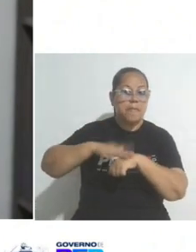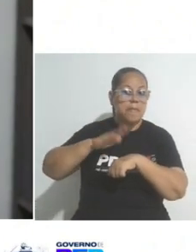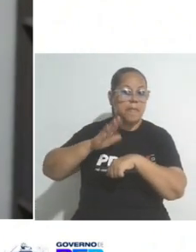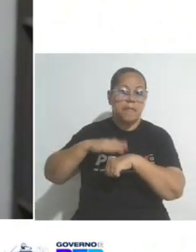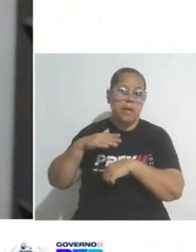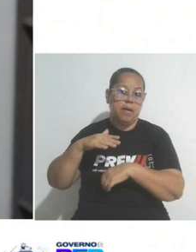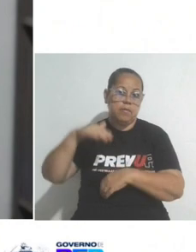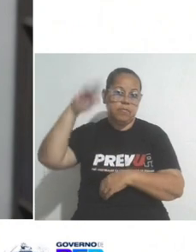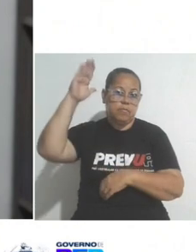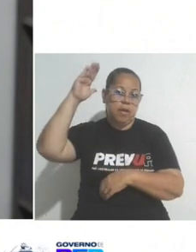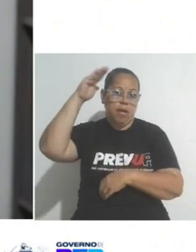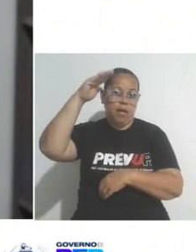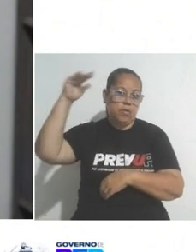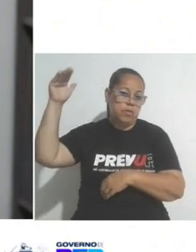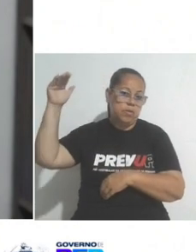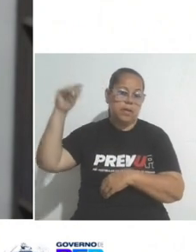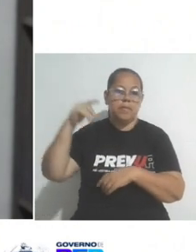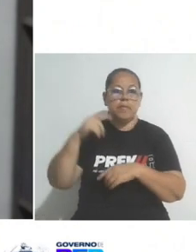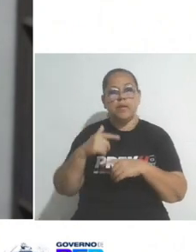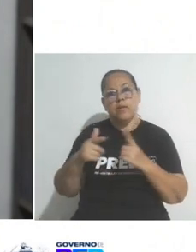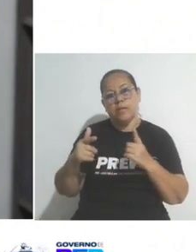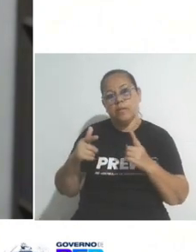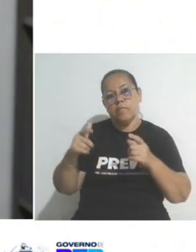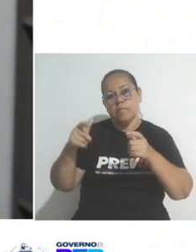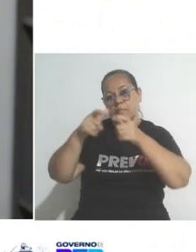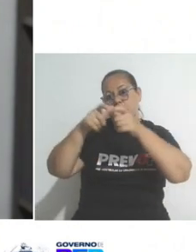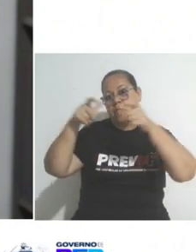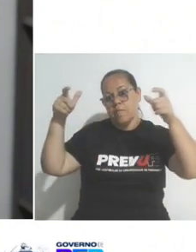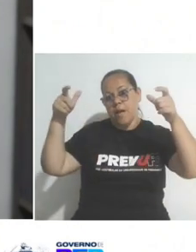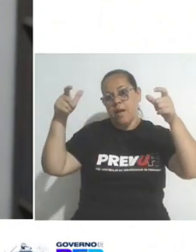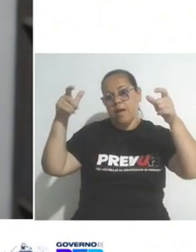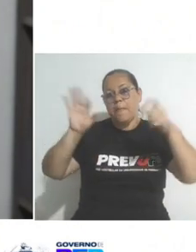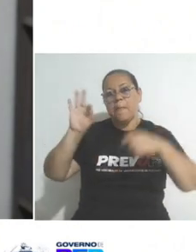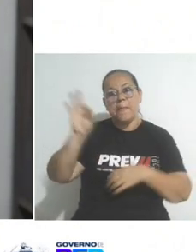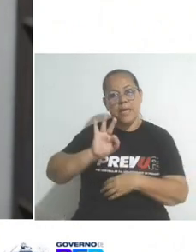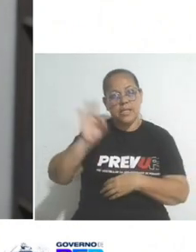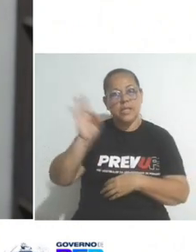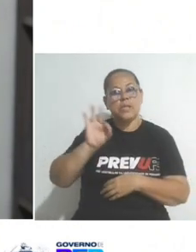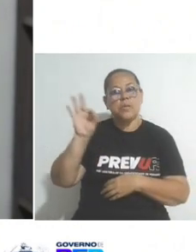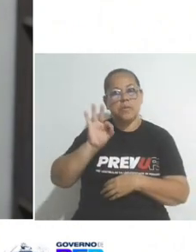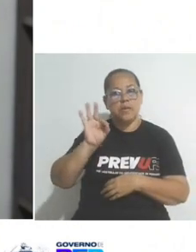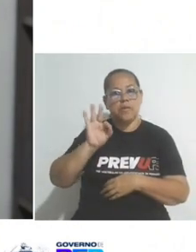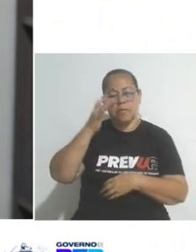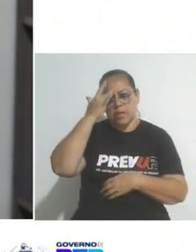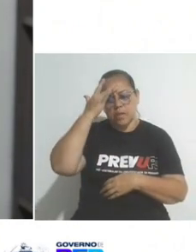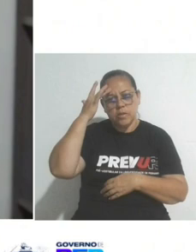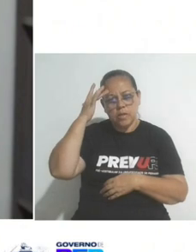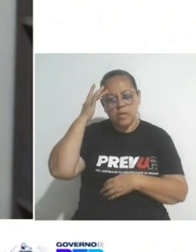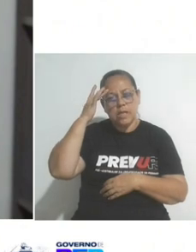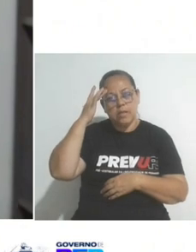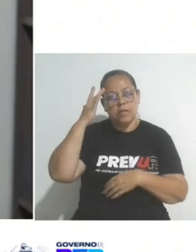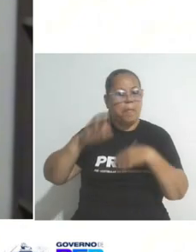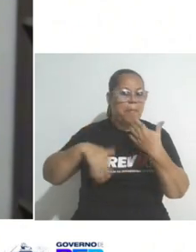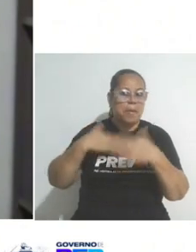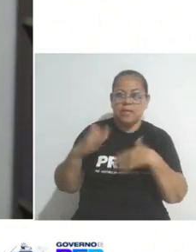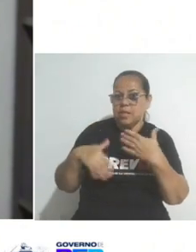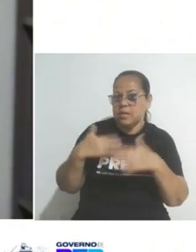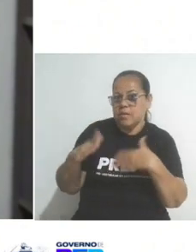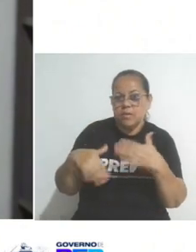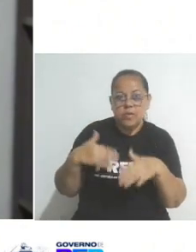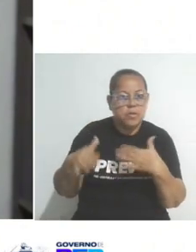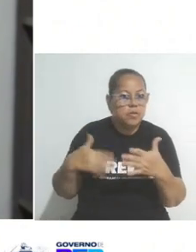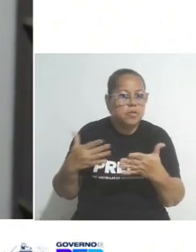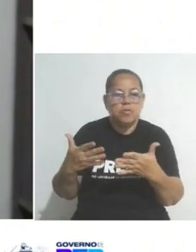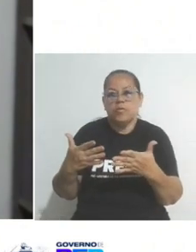adulta e aí elas compõem o maior percentual da população este processo todo que